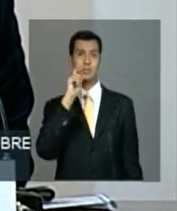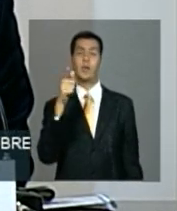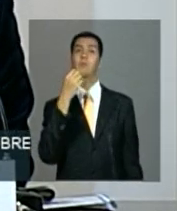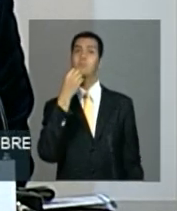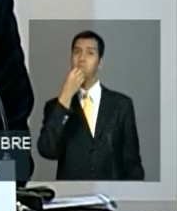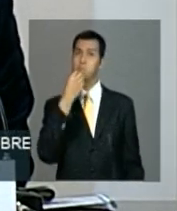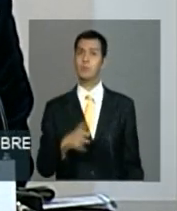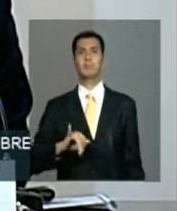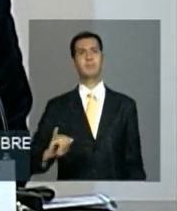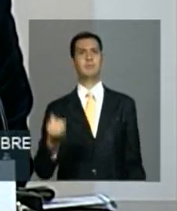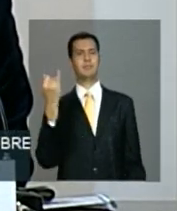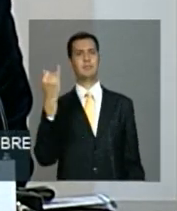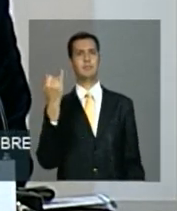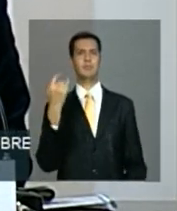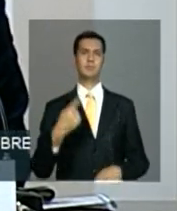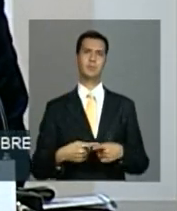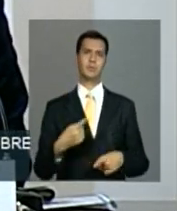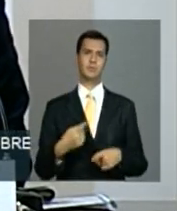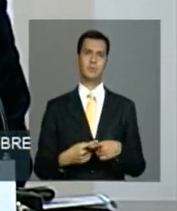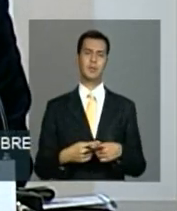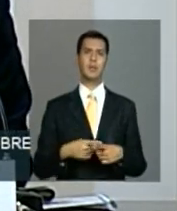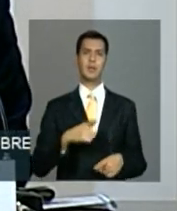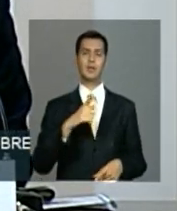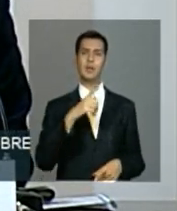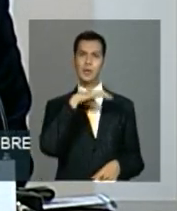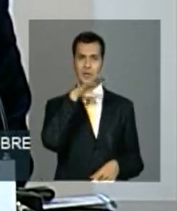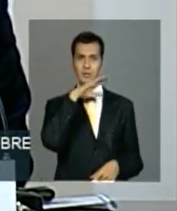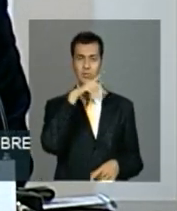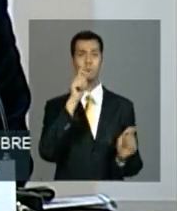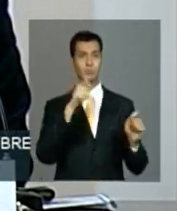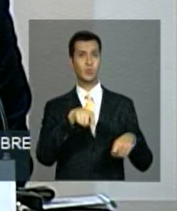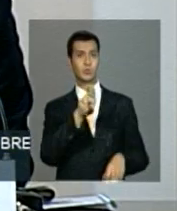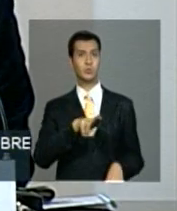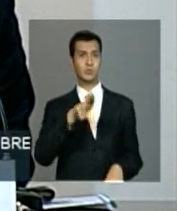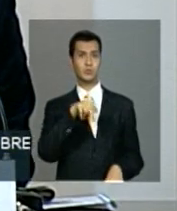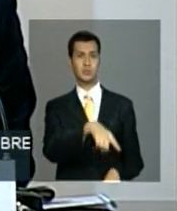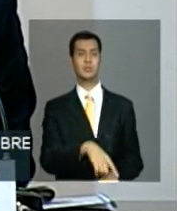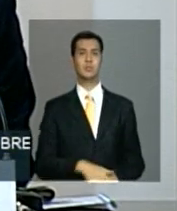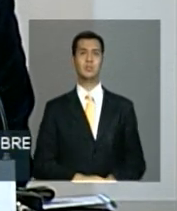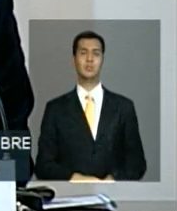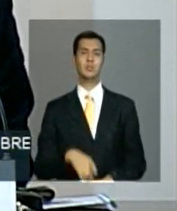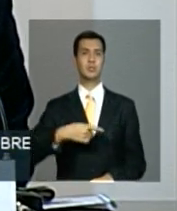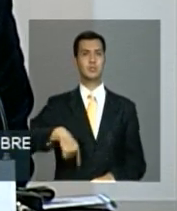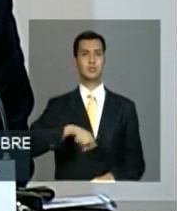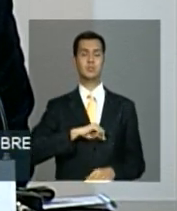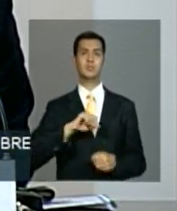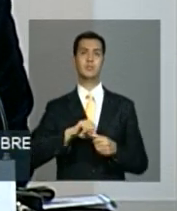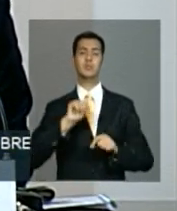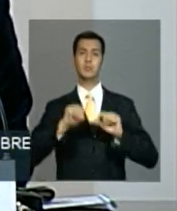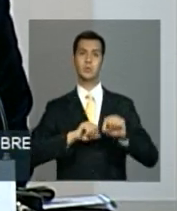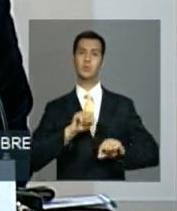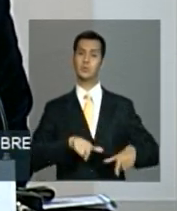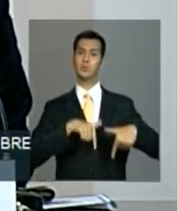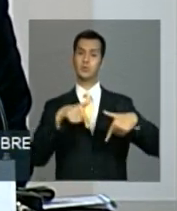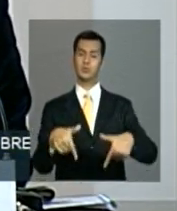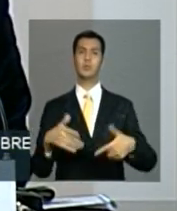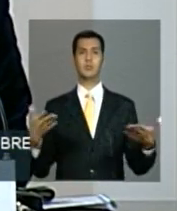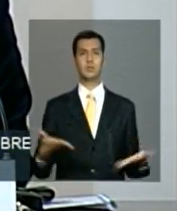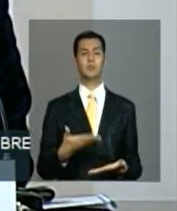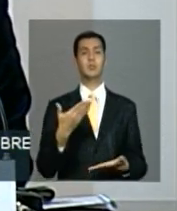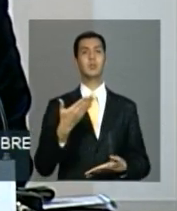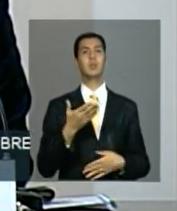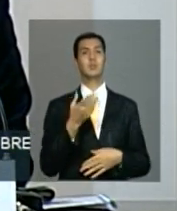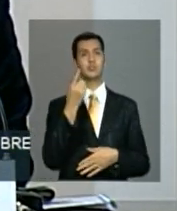bem-vinda sobretudo para o consumo dos animais nós estamos fazendo esse esforço de liberação de recursos